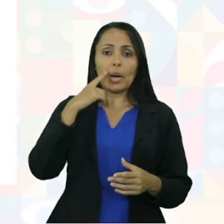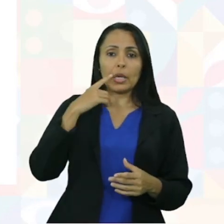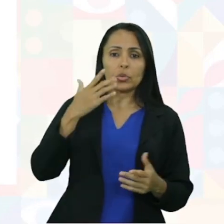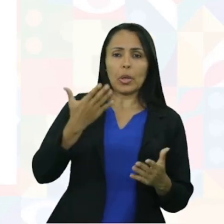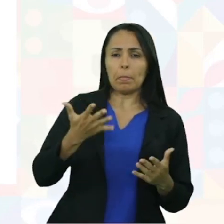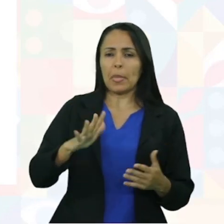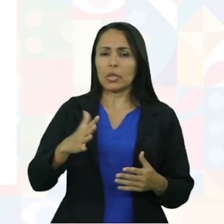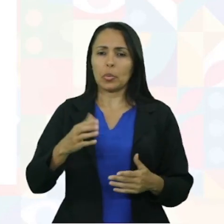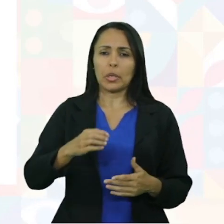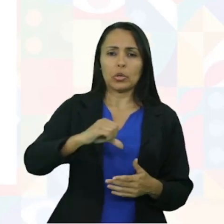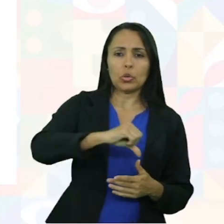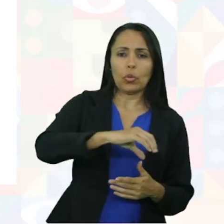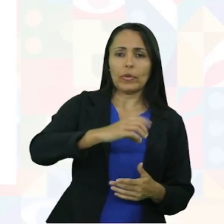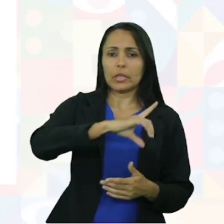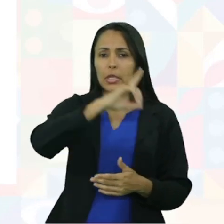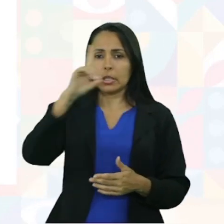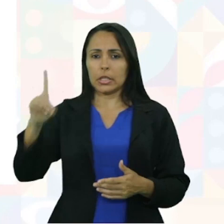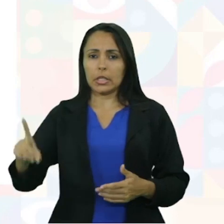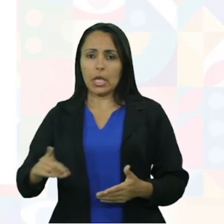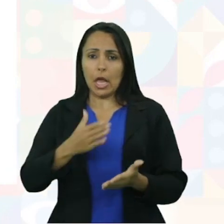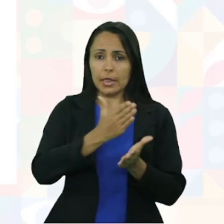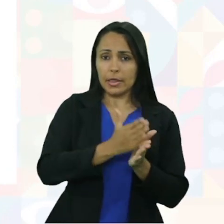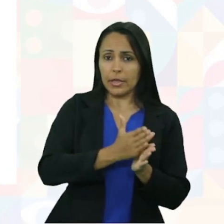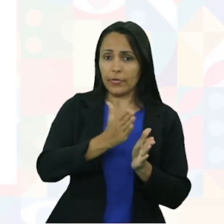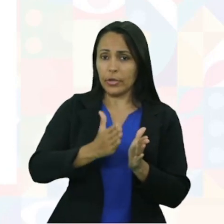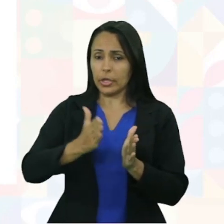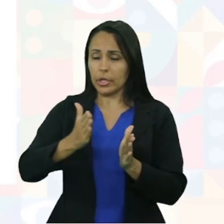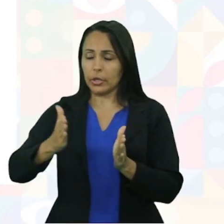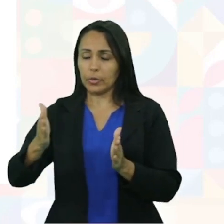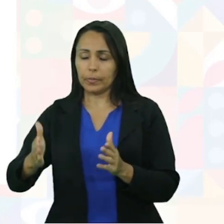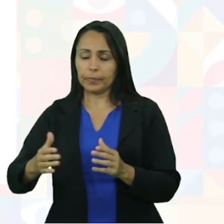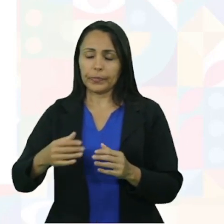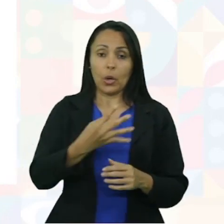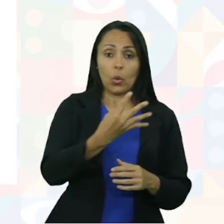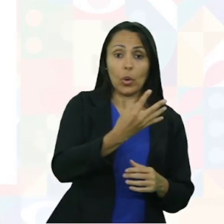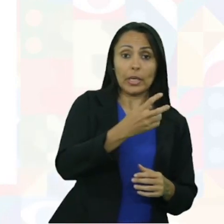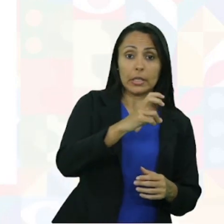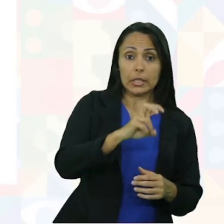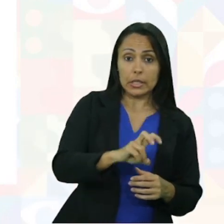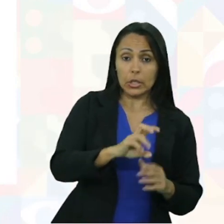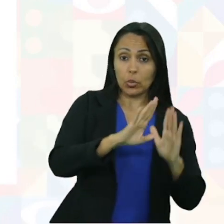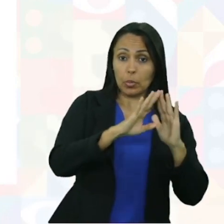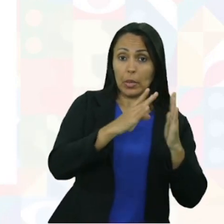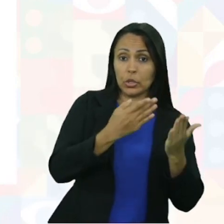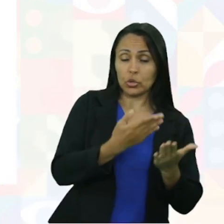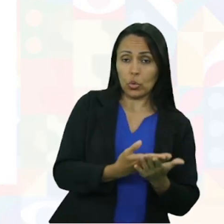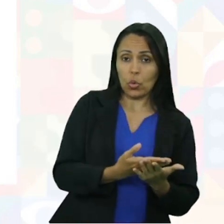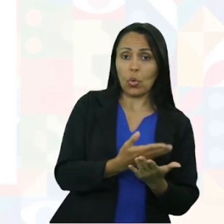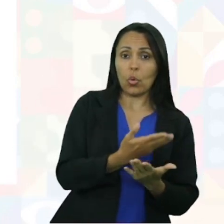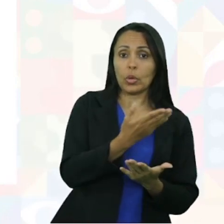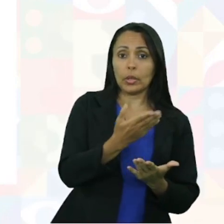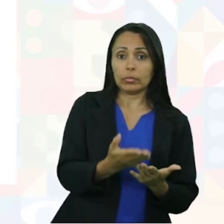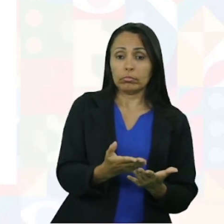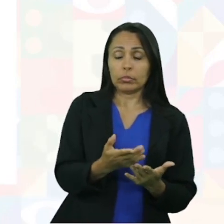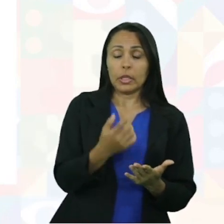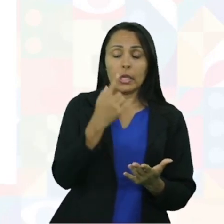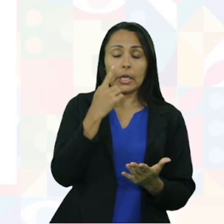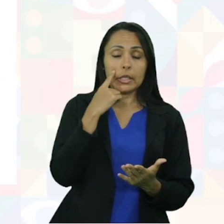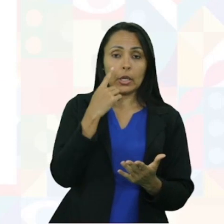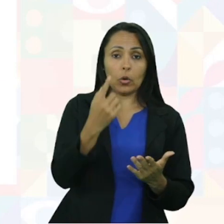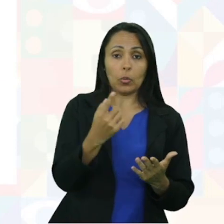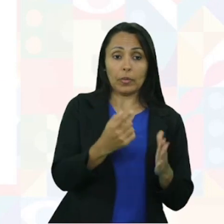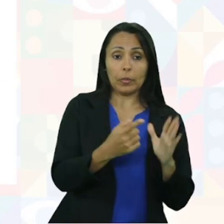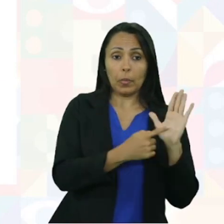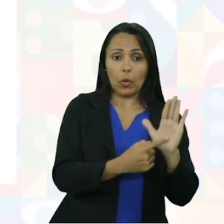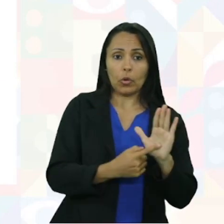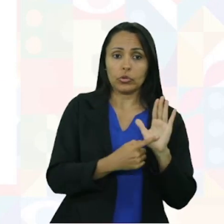o mesmo dividido da seguinte forma: 45 dias para a escola executar e prestar conta dos recursos recebidos para